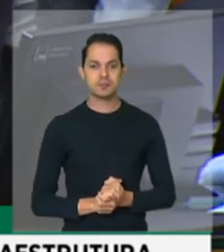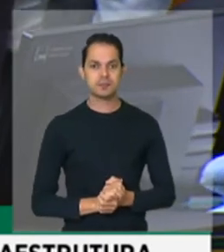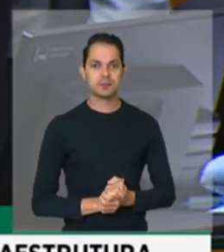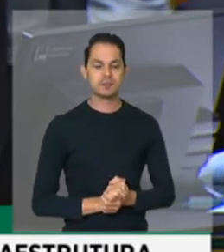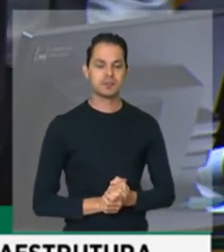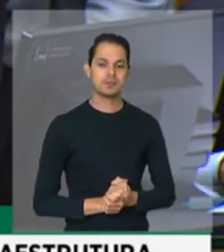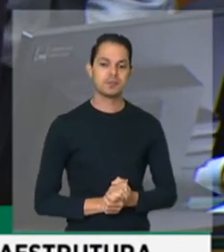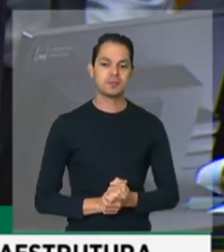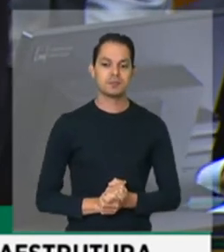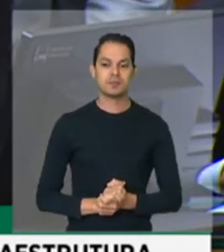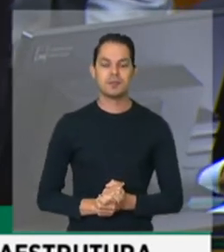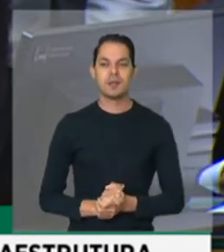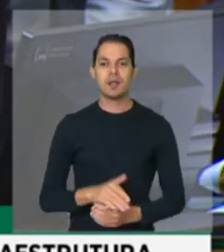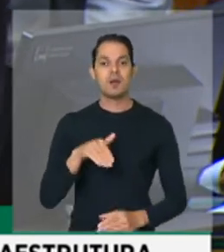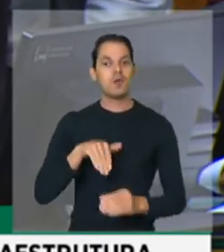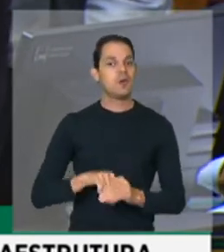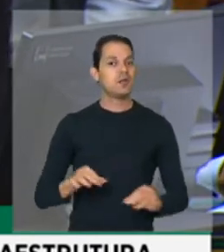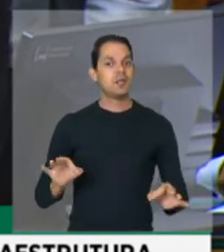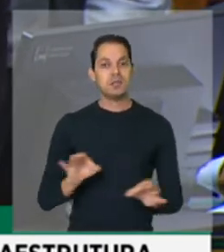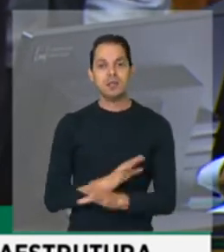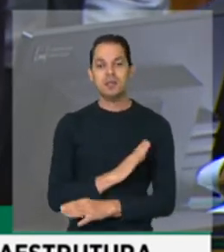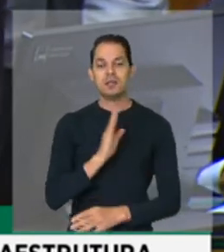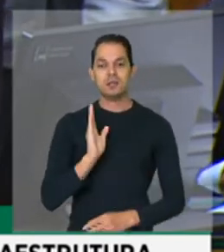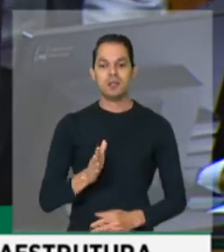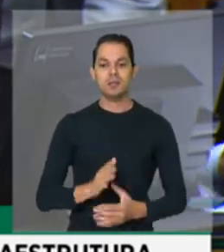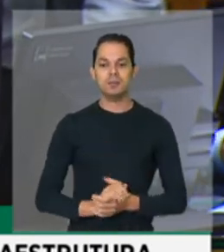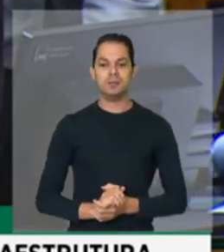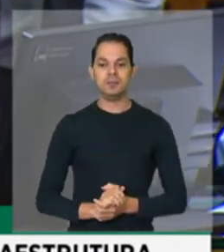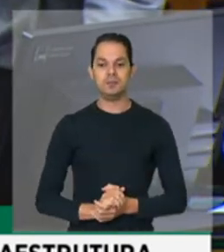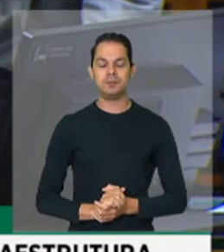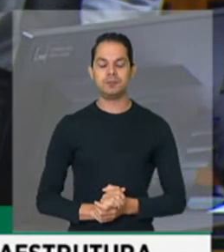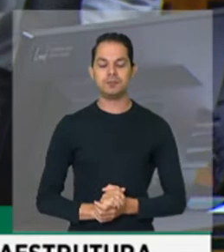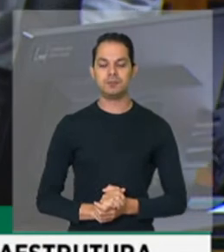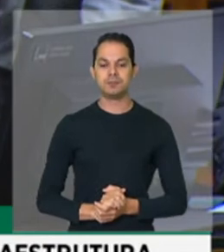Está encerrada a votação.